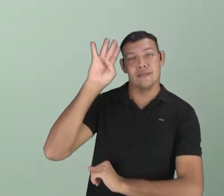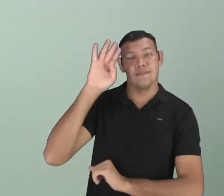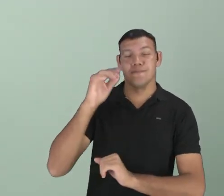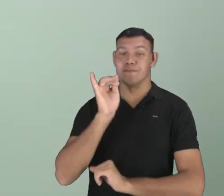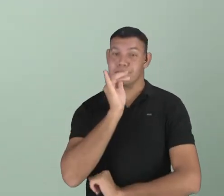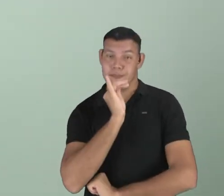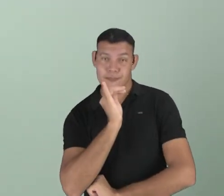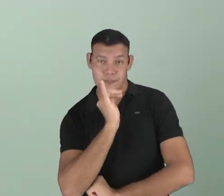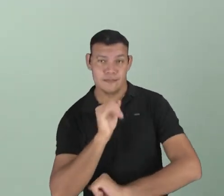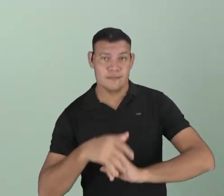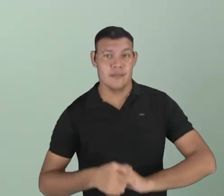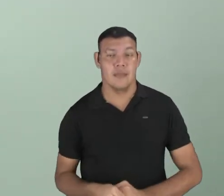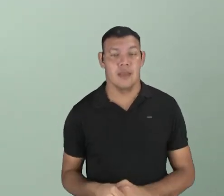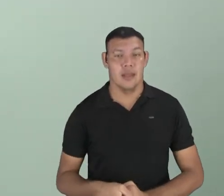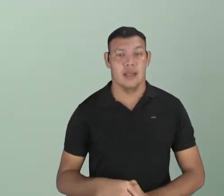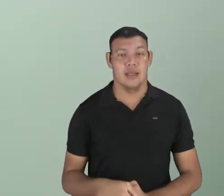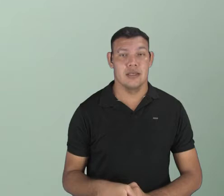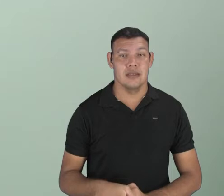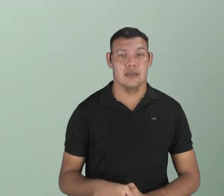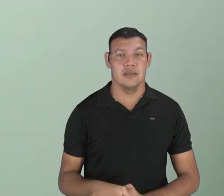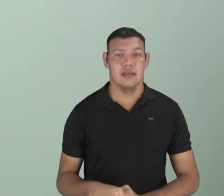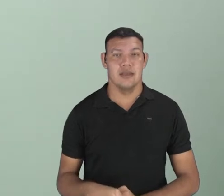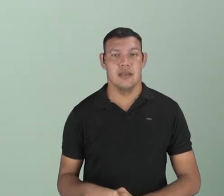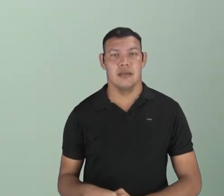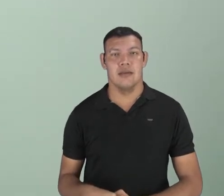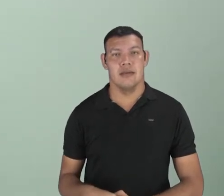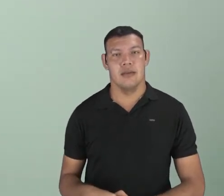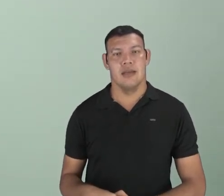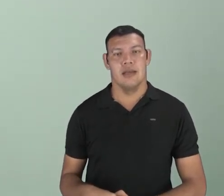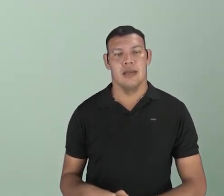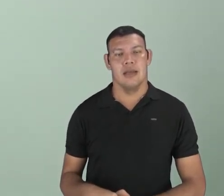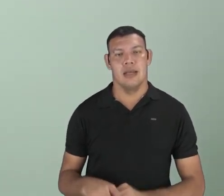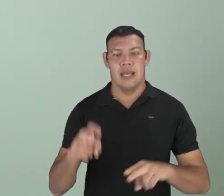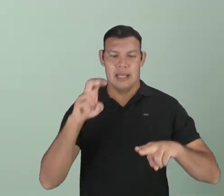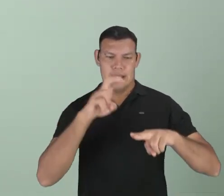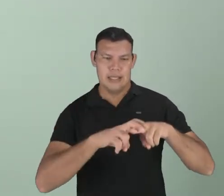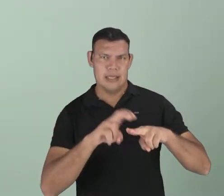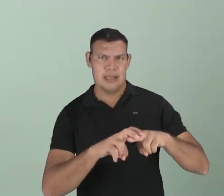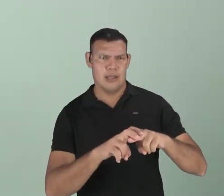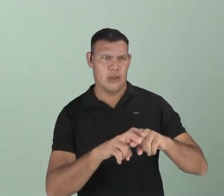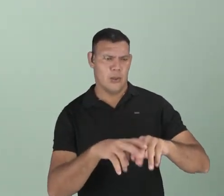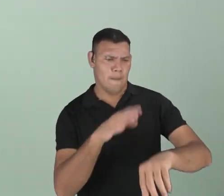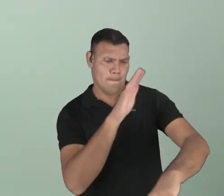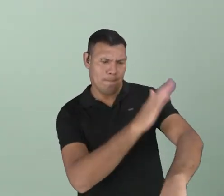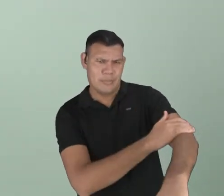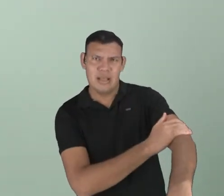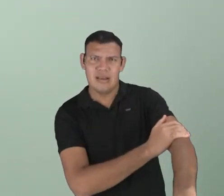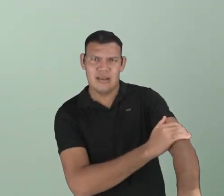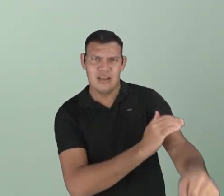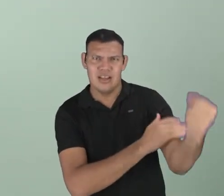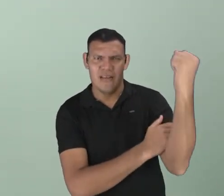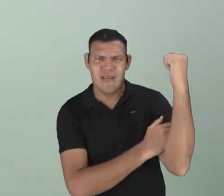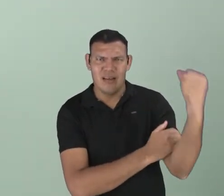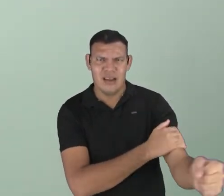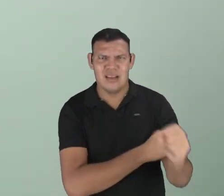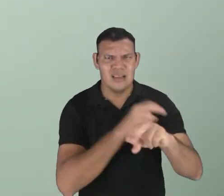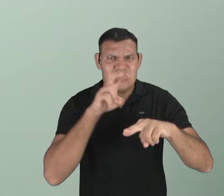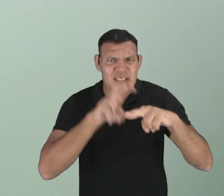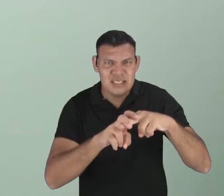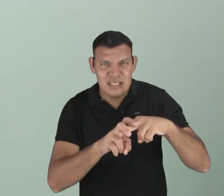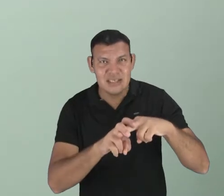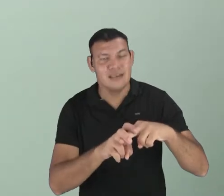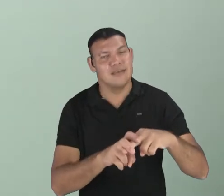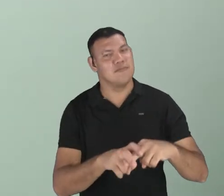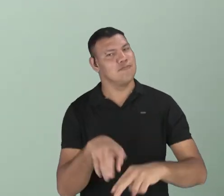imaginação. Por exemplo, quando eu digo o braço da cadeira, a cadeira tem braço?